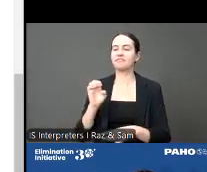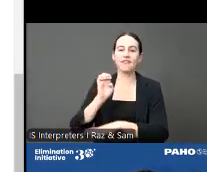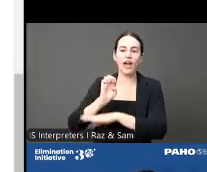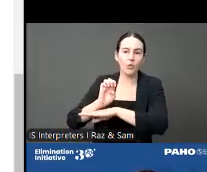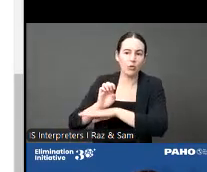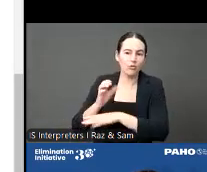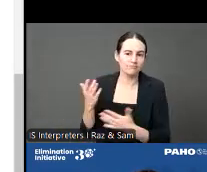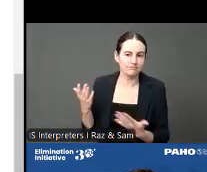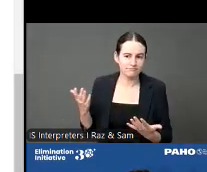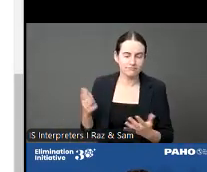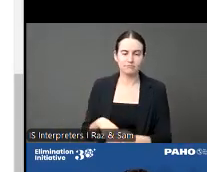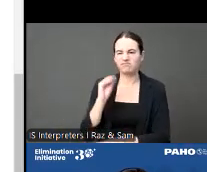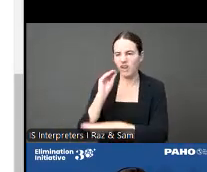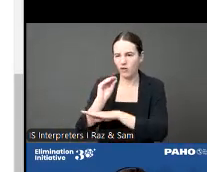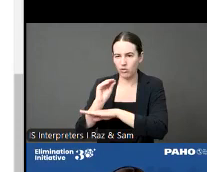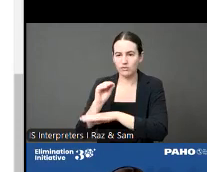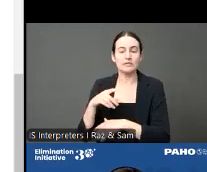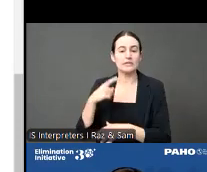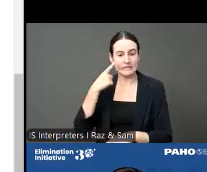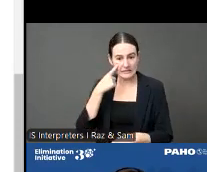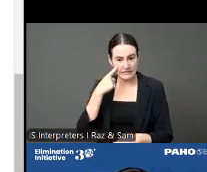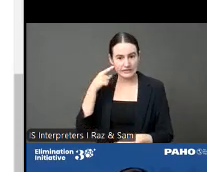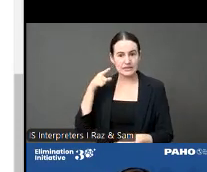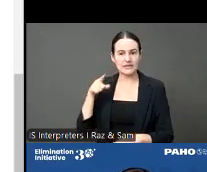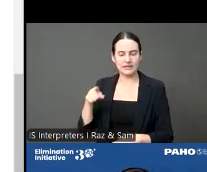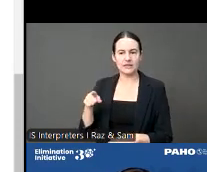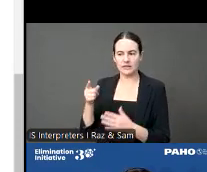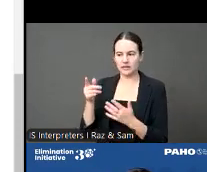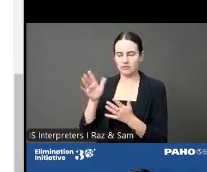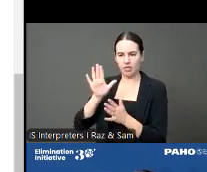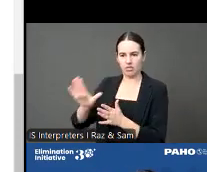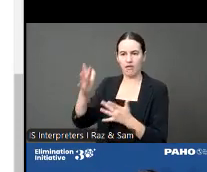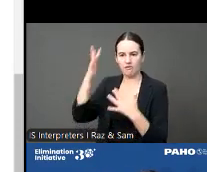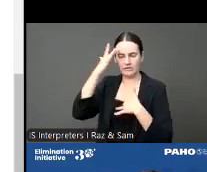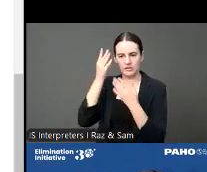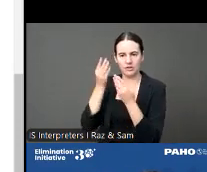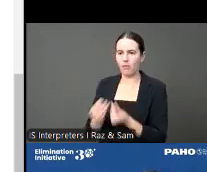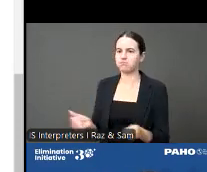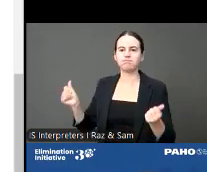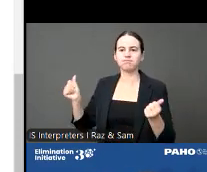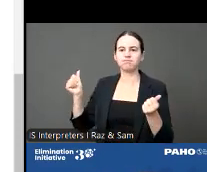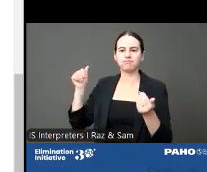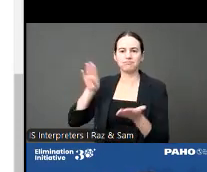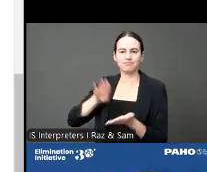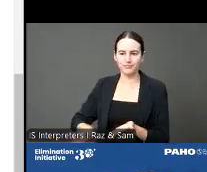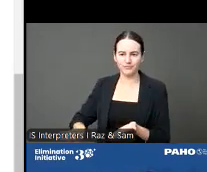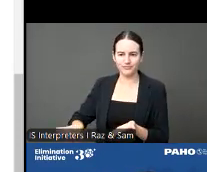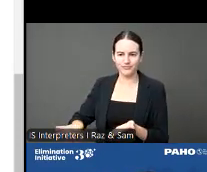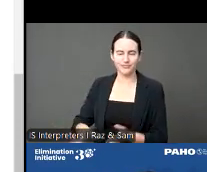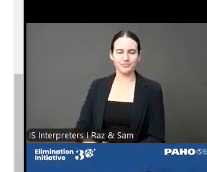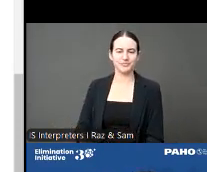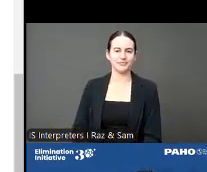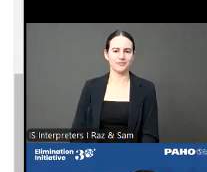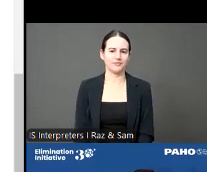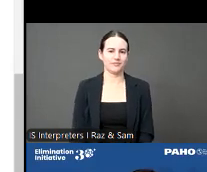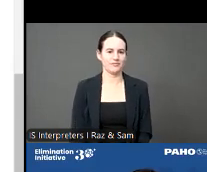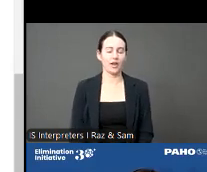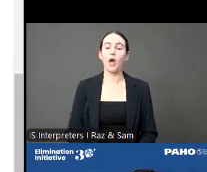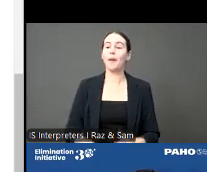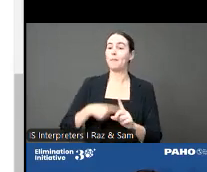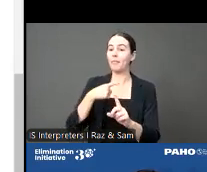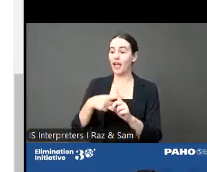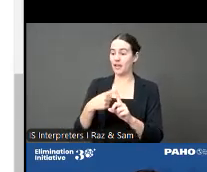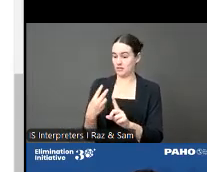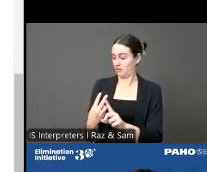ver qual é a história de eliminação das doenças. Podemos ver também o futuro. A